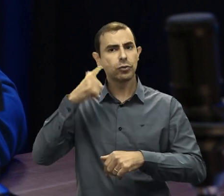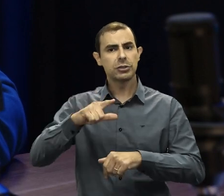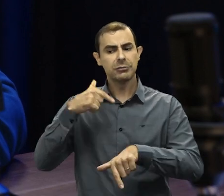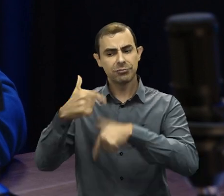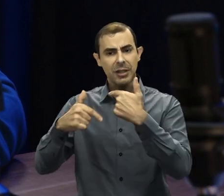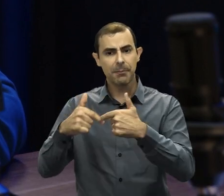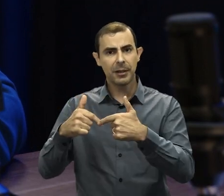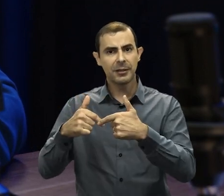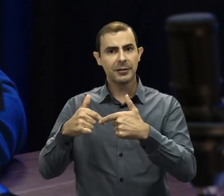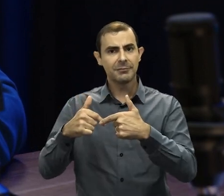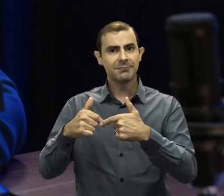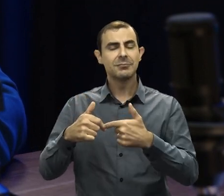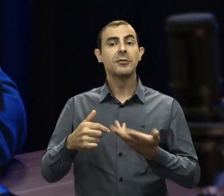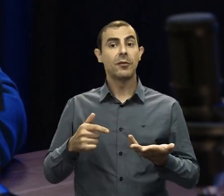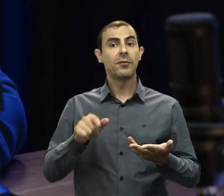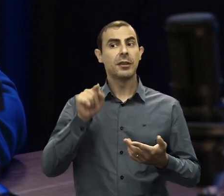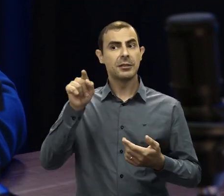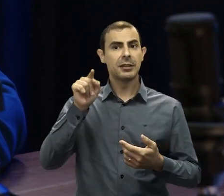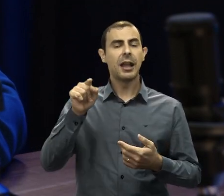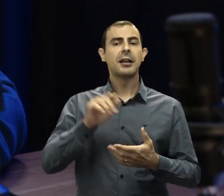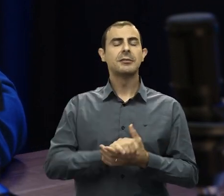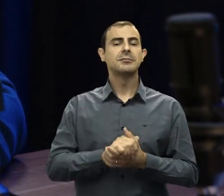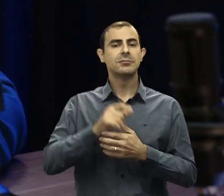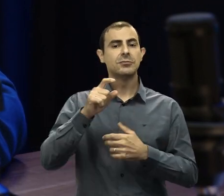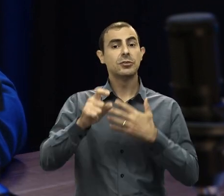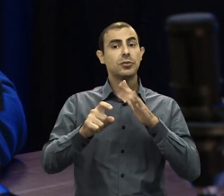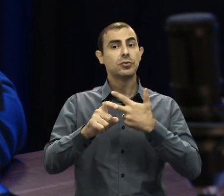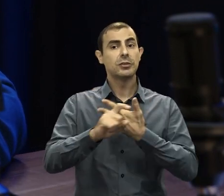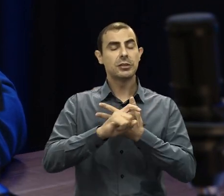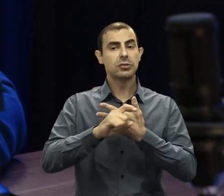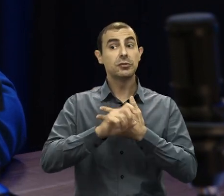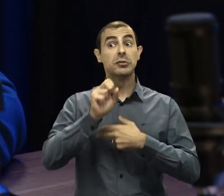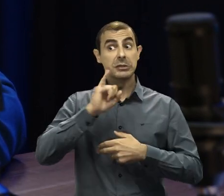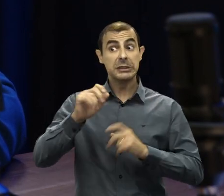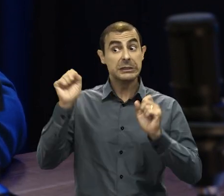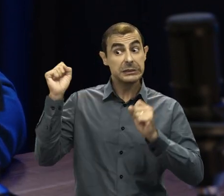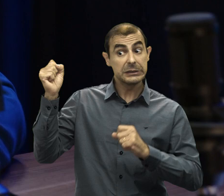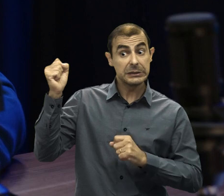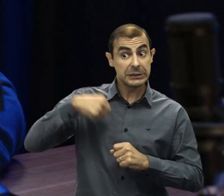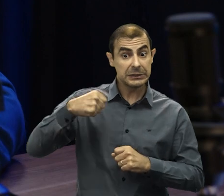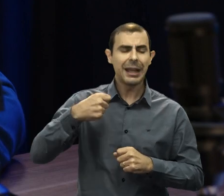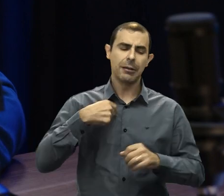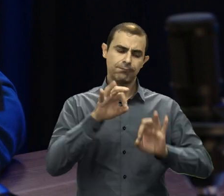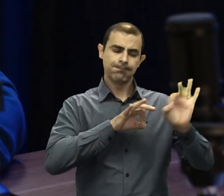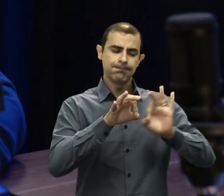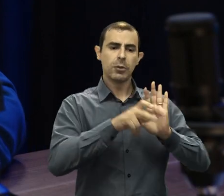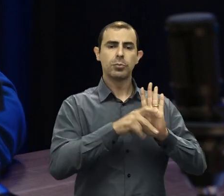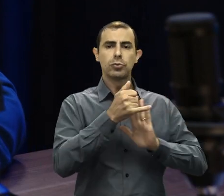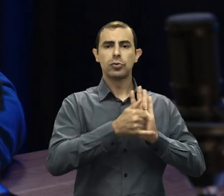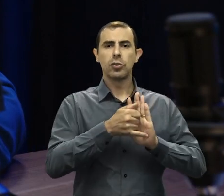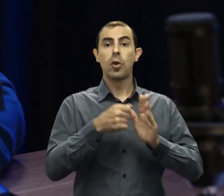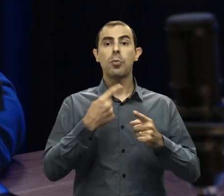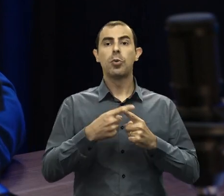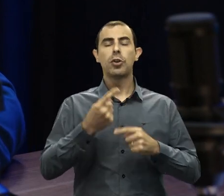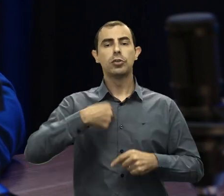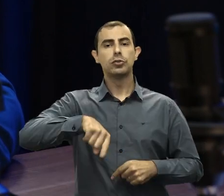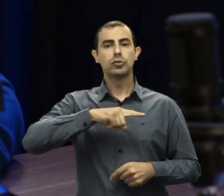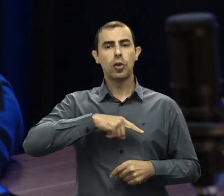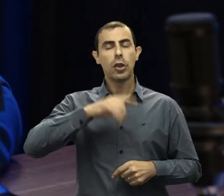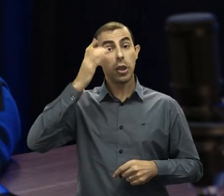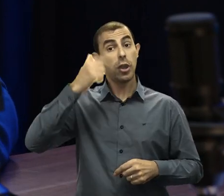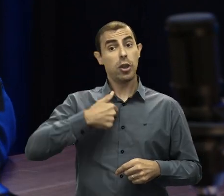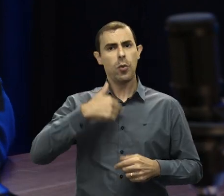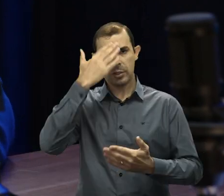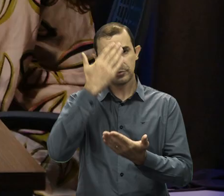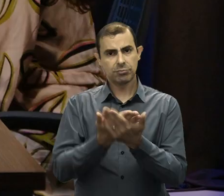vai praticar isso no seu dia a dia, porque eu acredito que o parlamento precisa